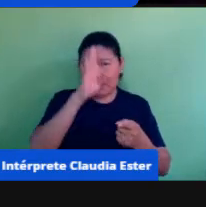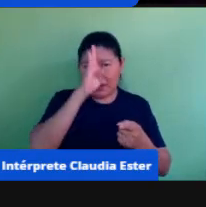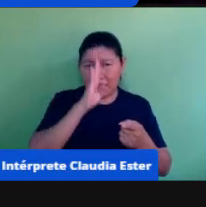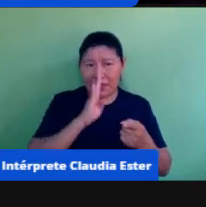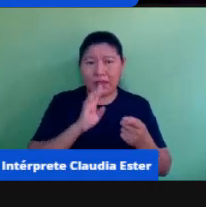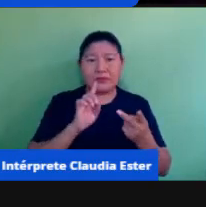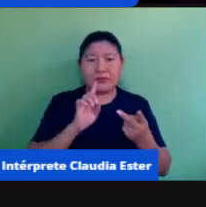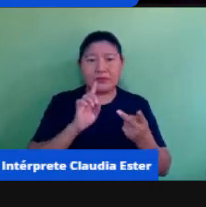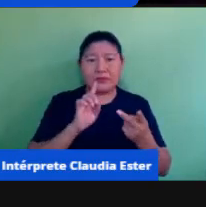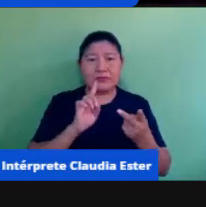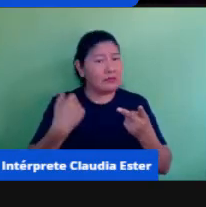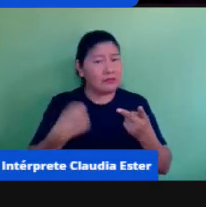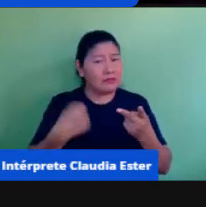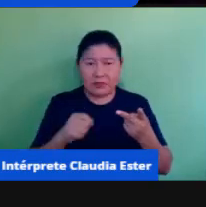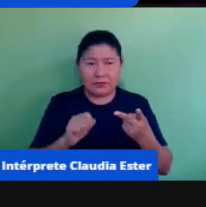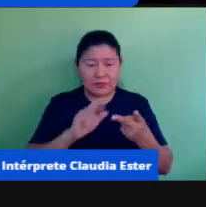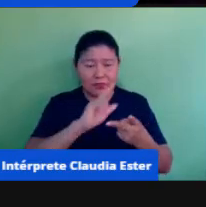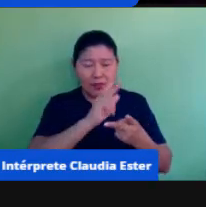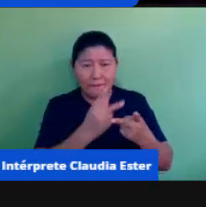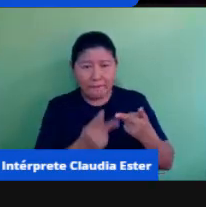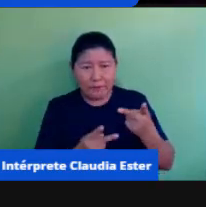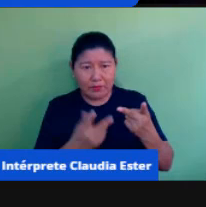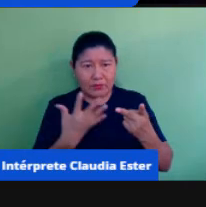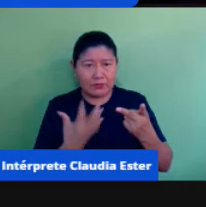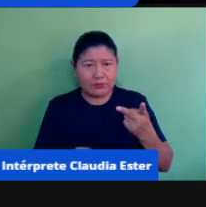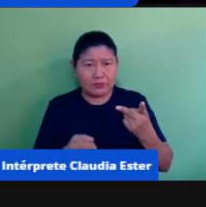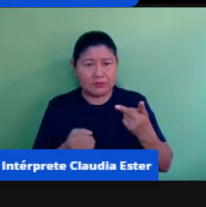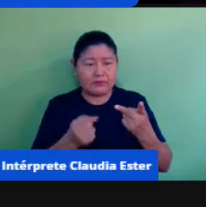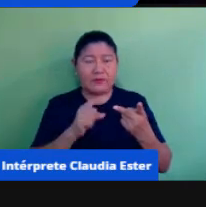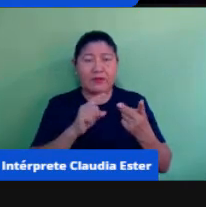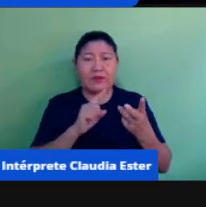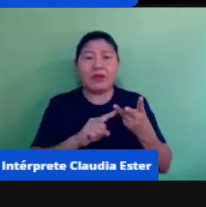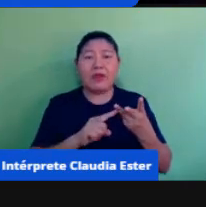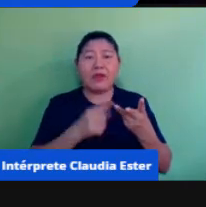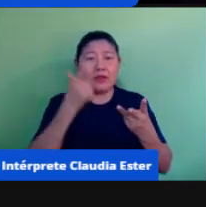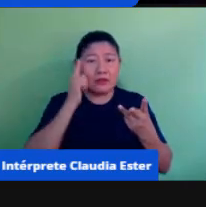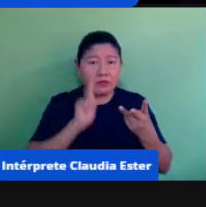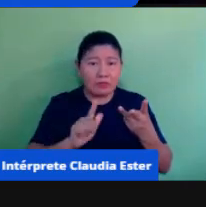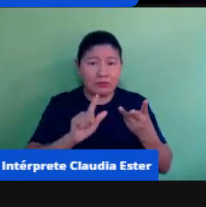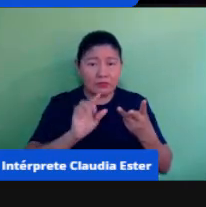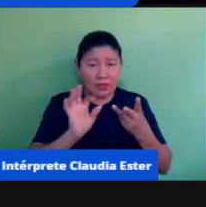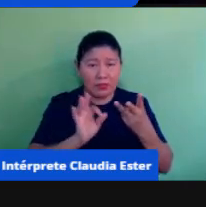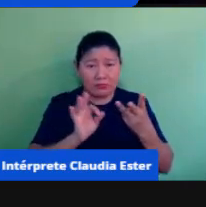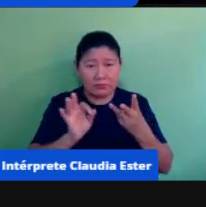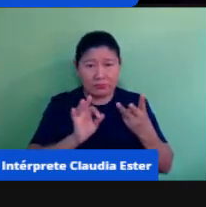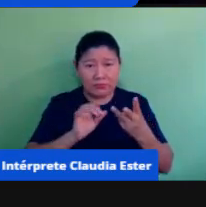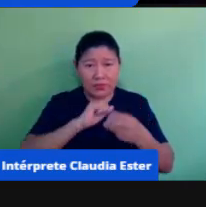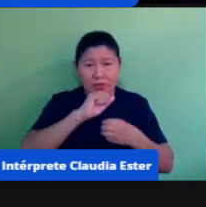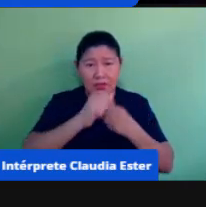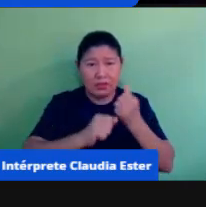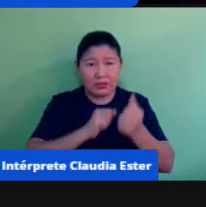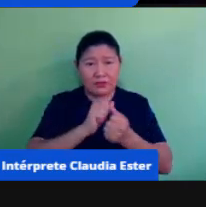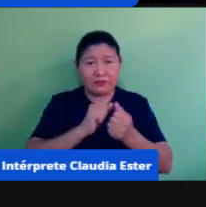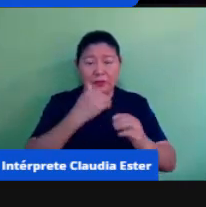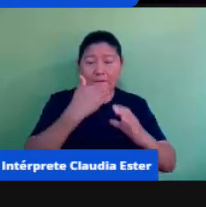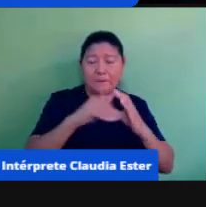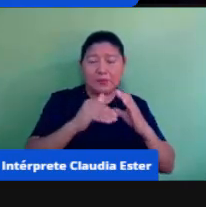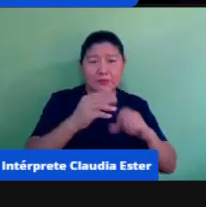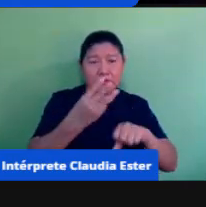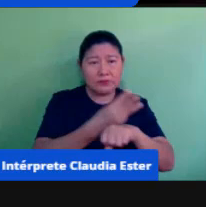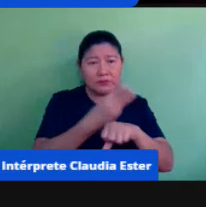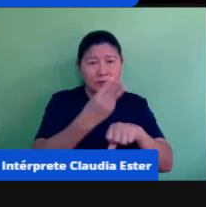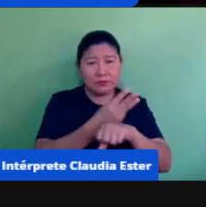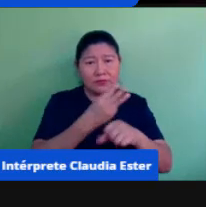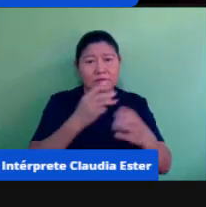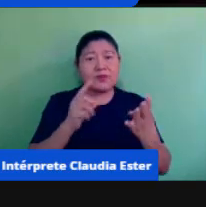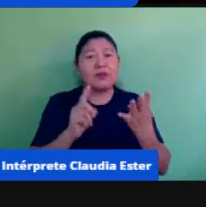não precisa baixar aplicativo, você consegue desenvolver, mandar para o WhatsApp, para o Google